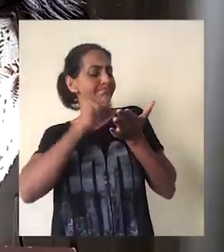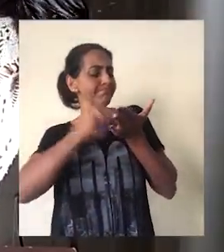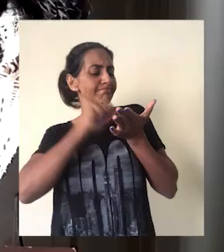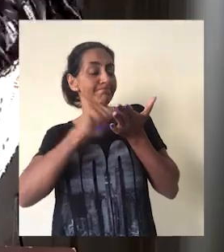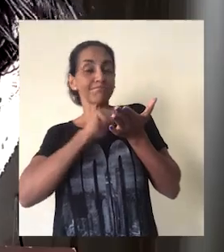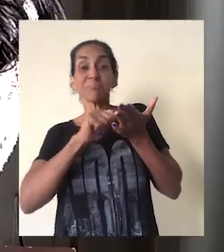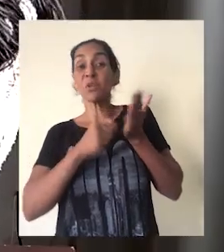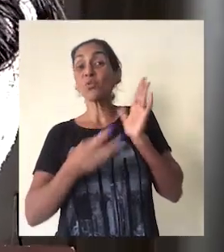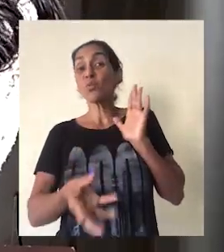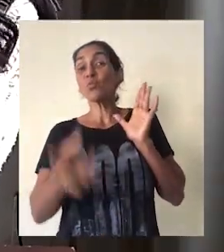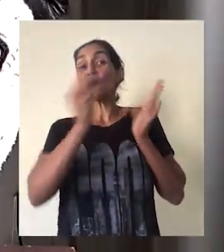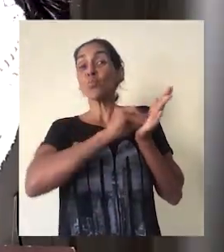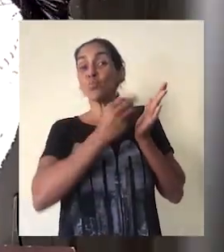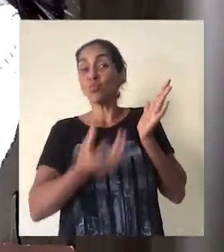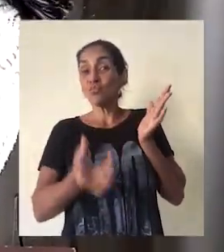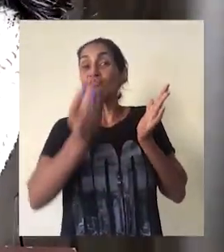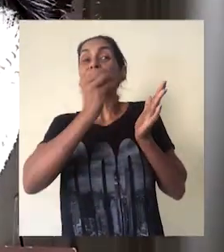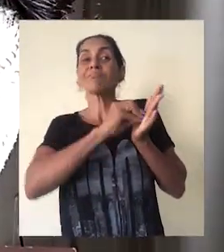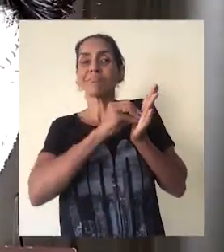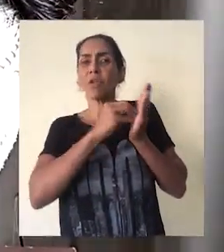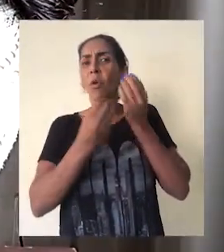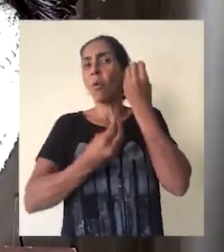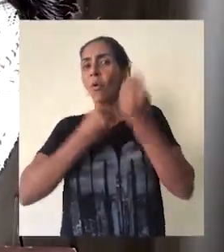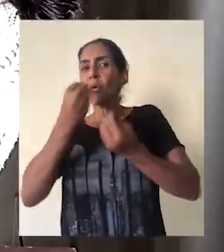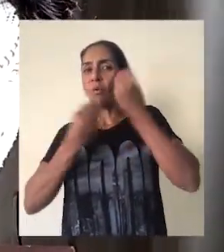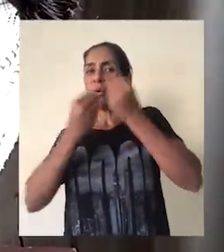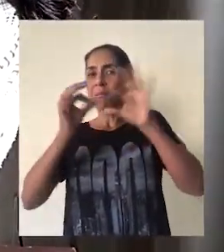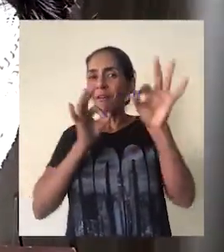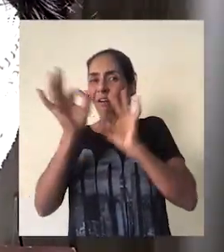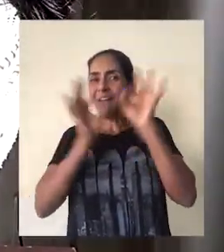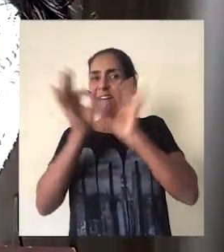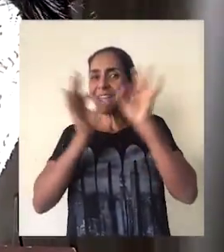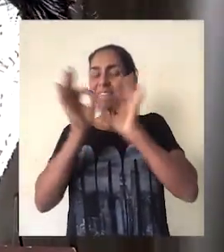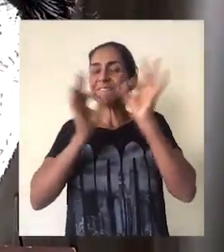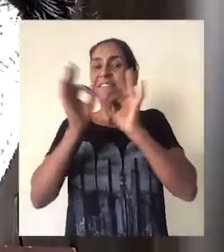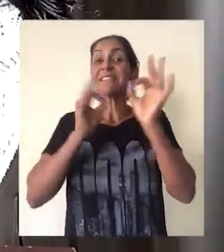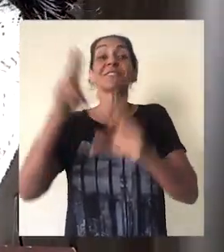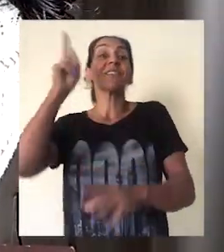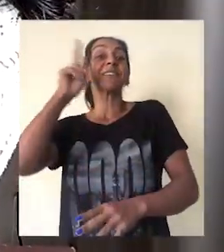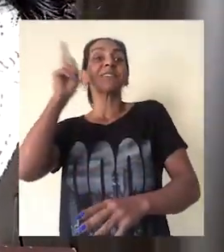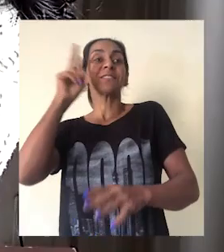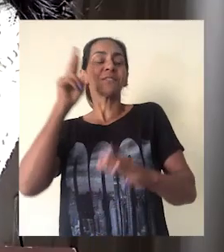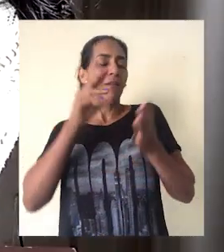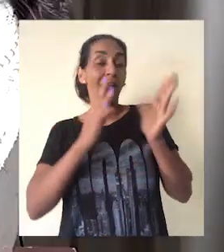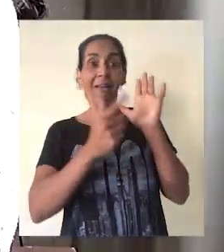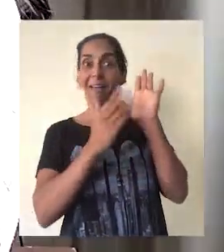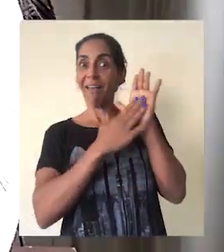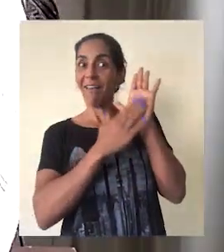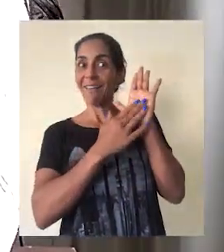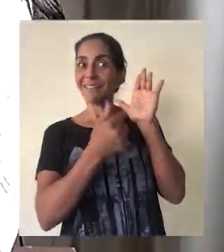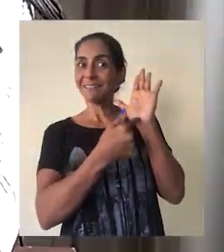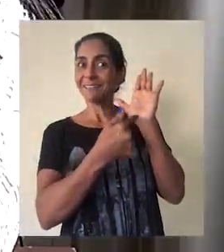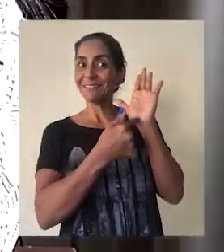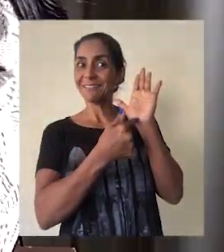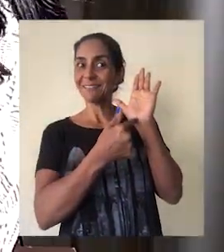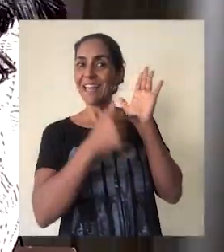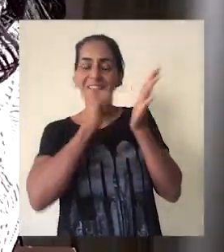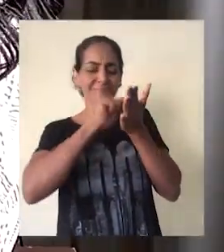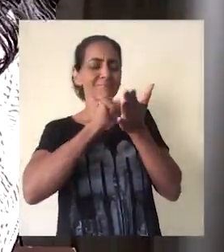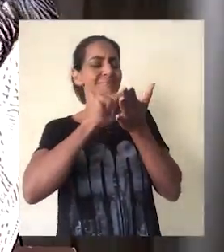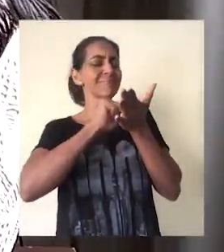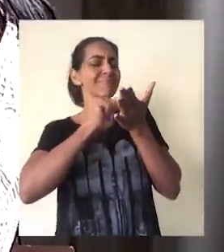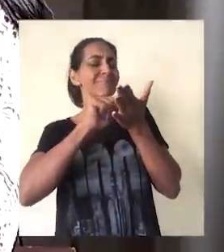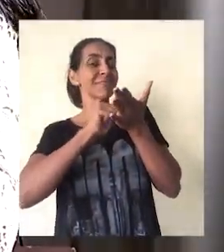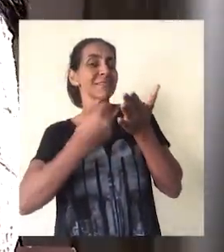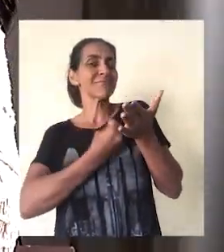rabiscando, como ele montou toda a história. Gente, eu fiquei fascinada nisso aqui. Essa tabela aqui é